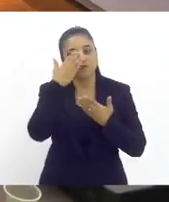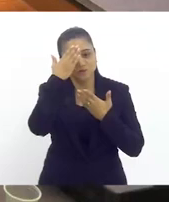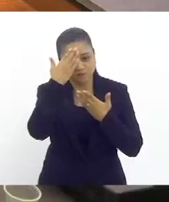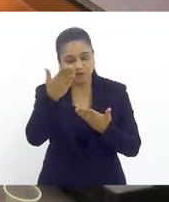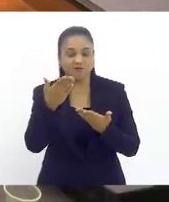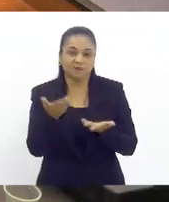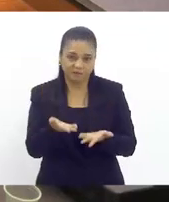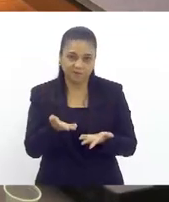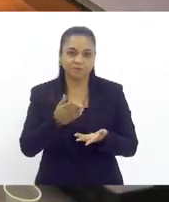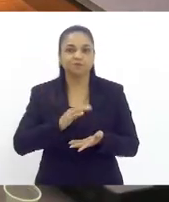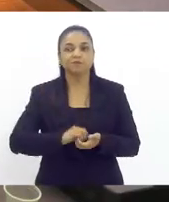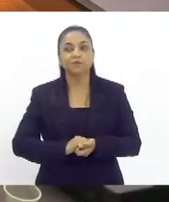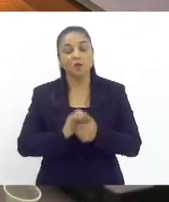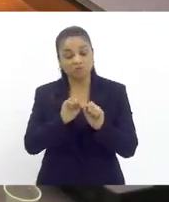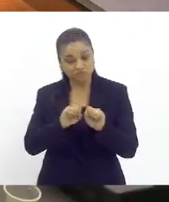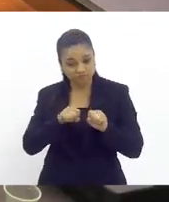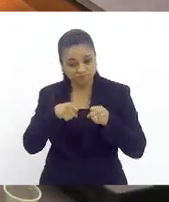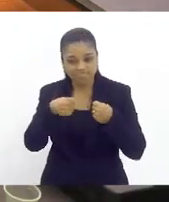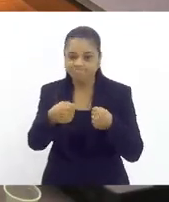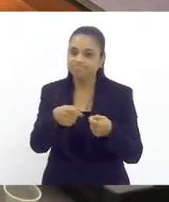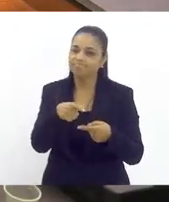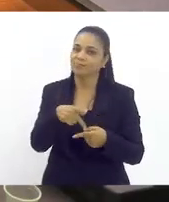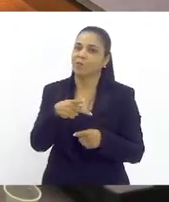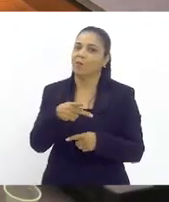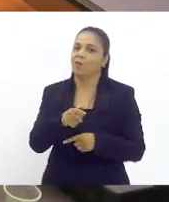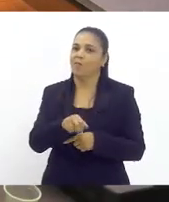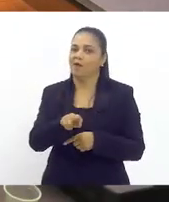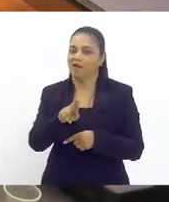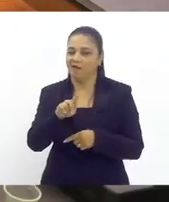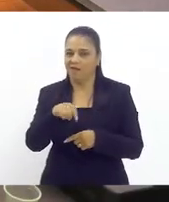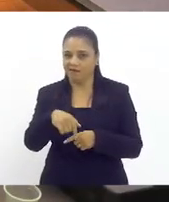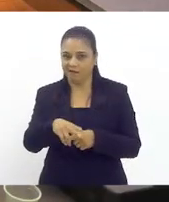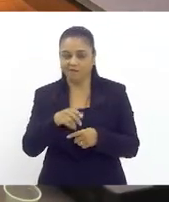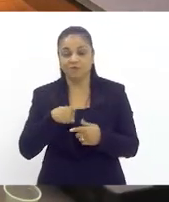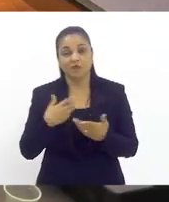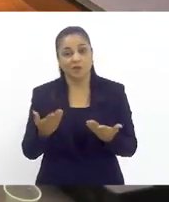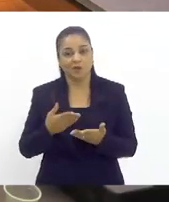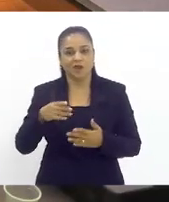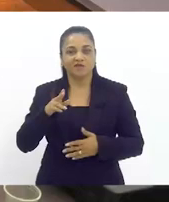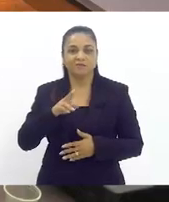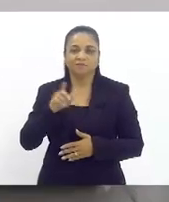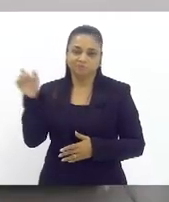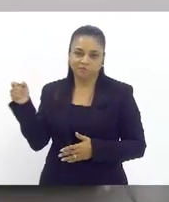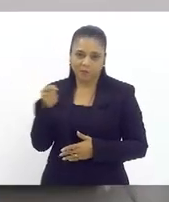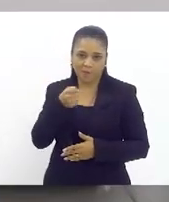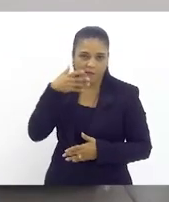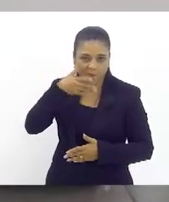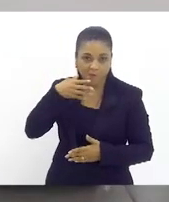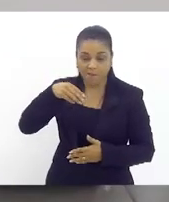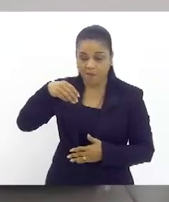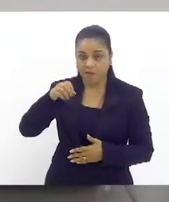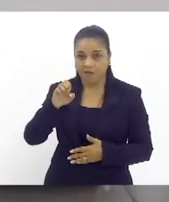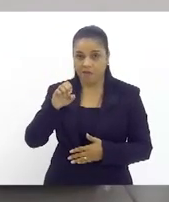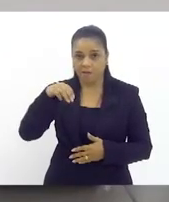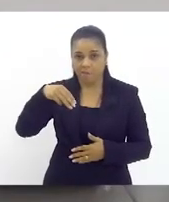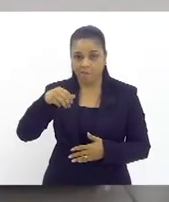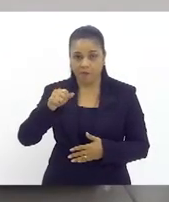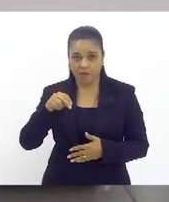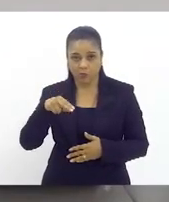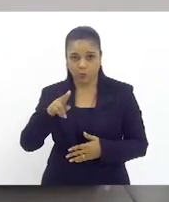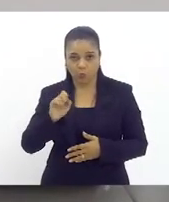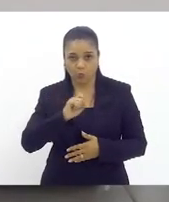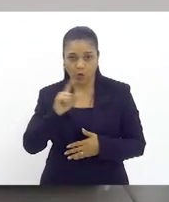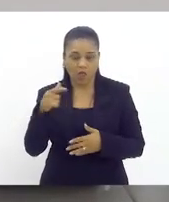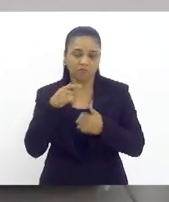Força aí para gente defender o nosso Parque Emanuel Alencar nosso companheiro também antigo jornalista